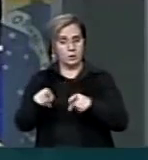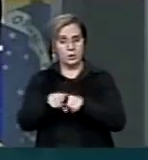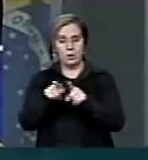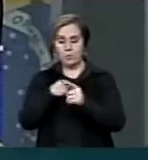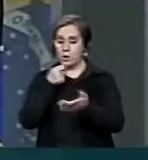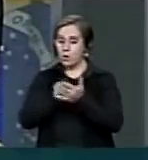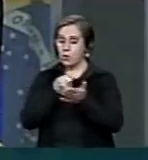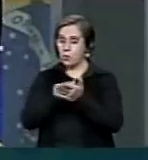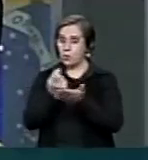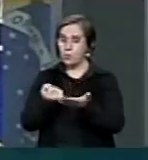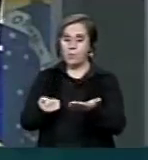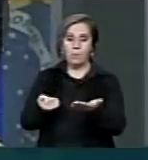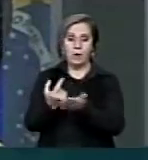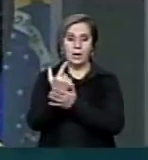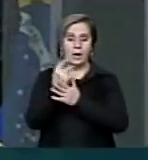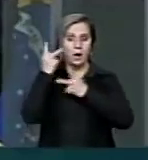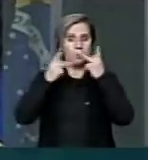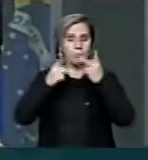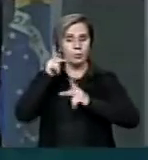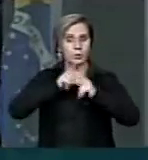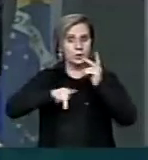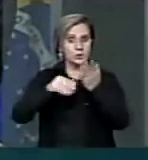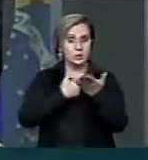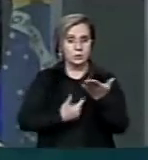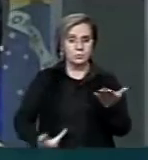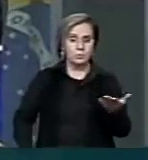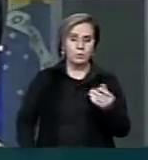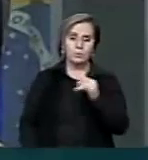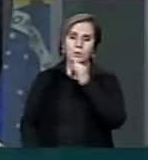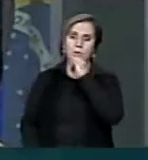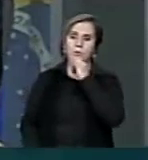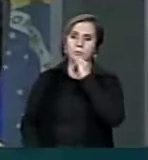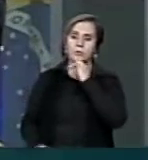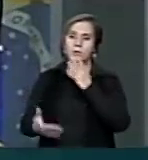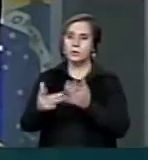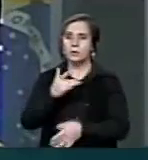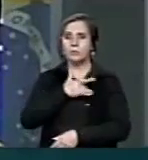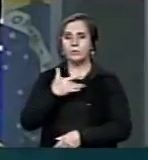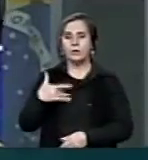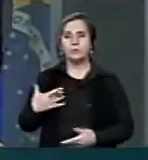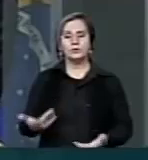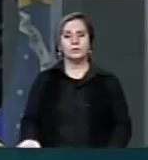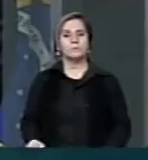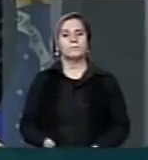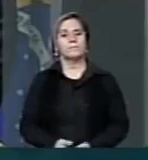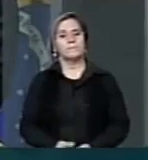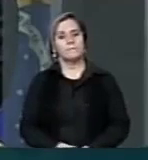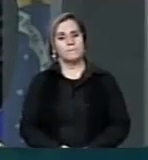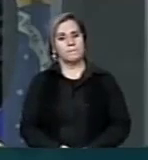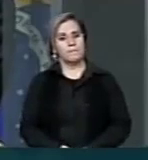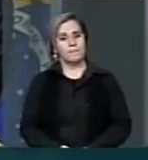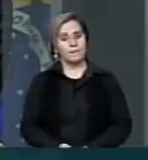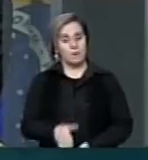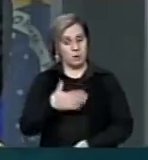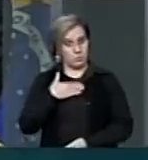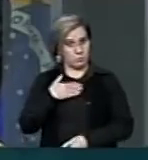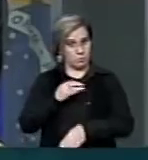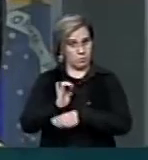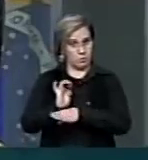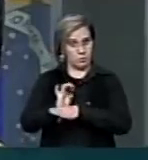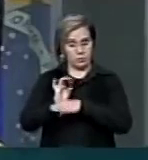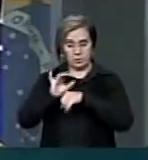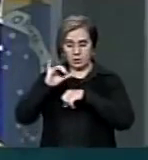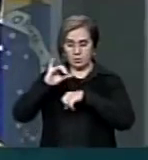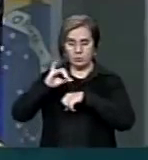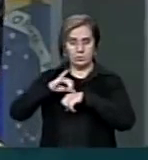a custear políticas públicas, como, por exemplo, a educação, a saúde. Eu, ao embarcar do meu estado, da capital de